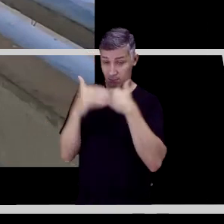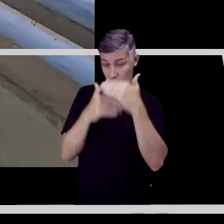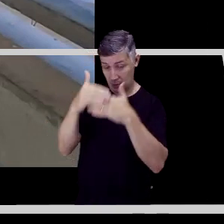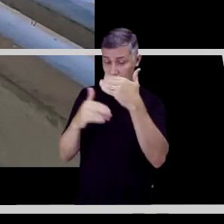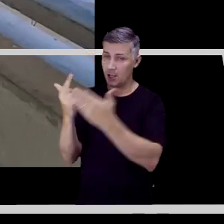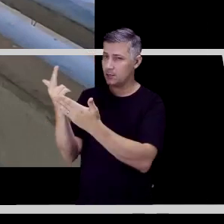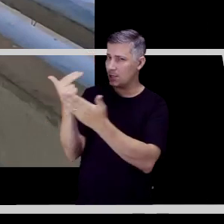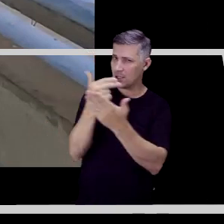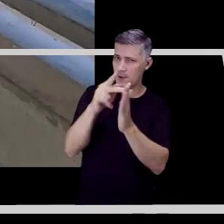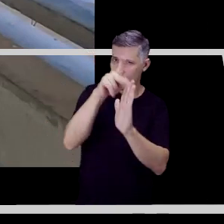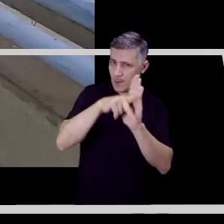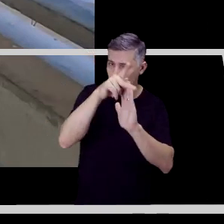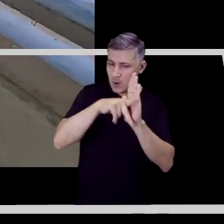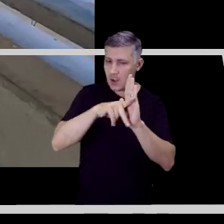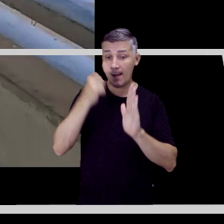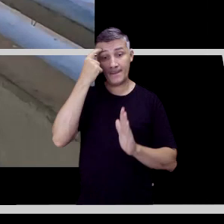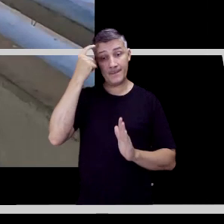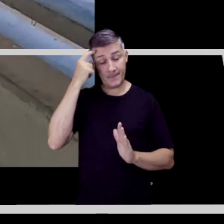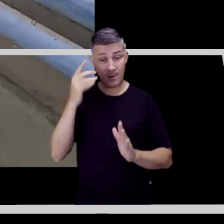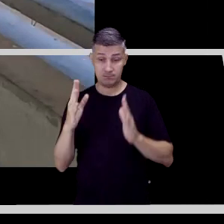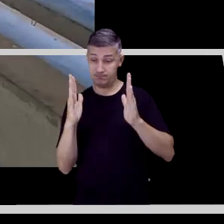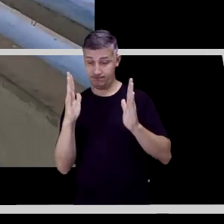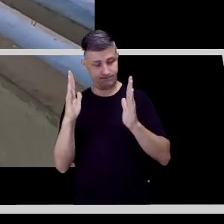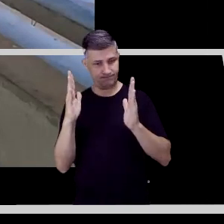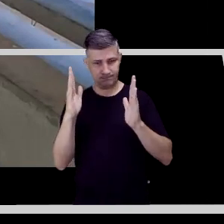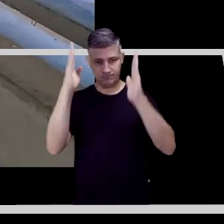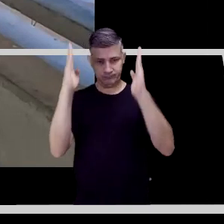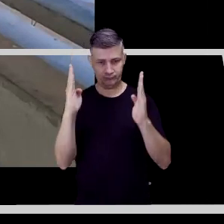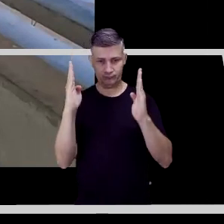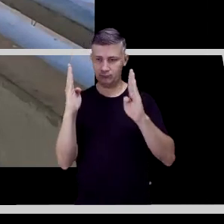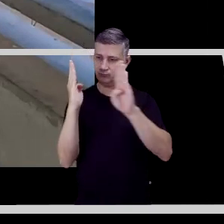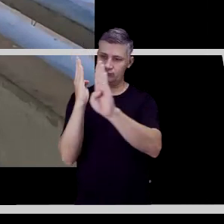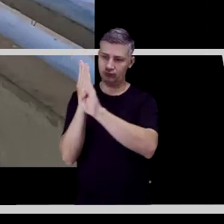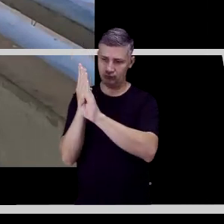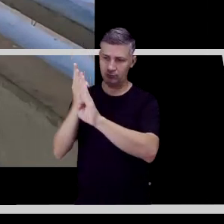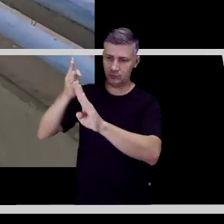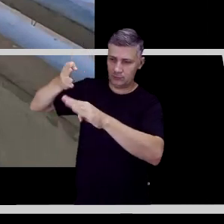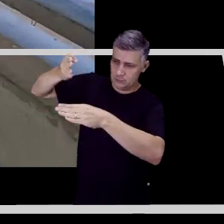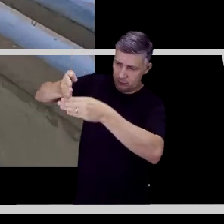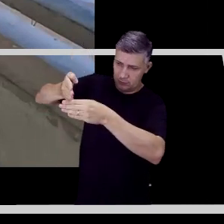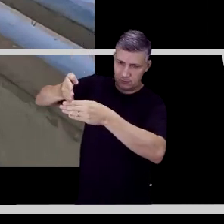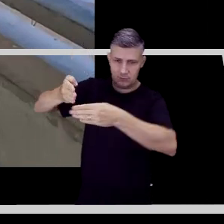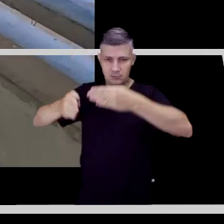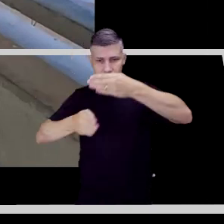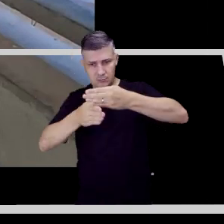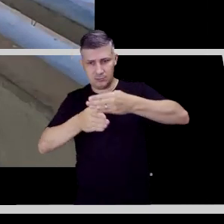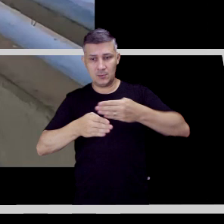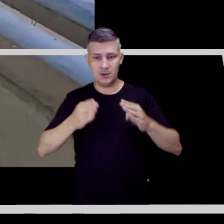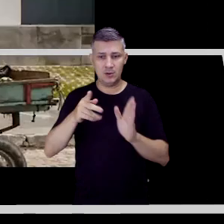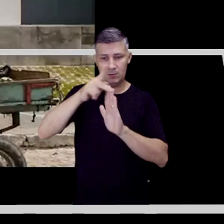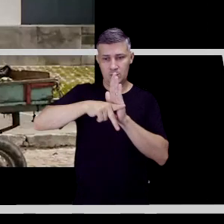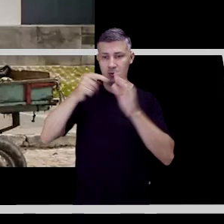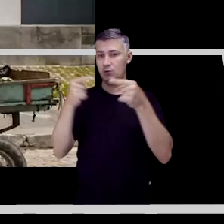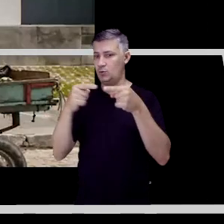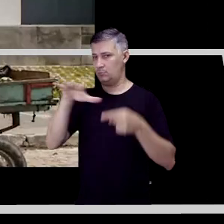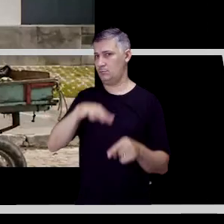informando também o processo de desenho e projeto, né, pensando nos vãos do concreto, no que era, assim, disponível e viável para um